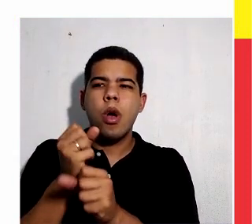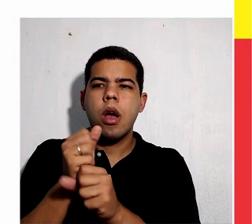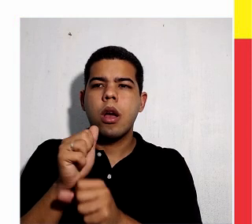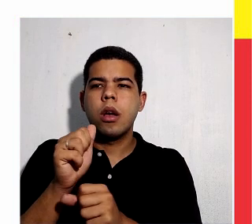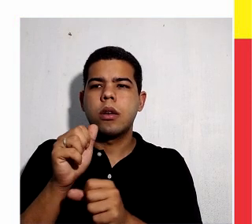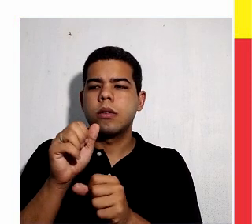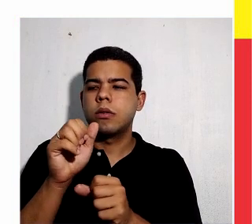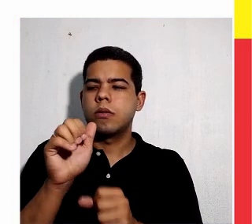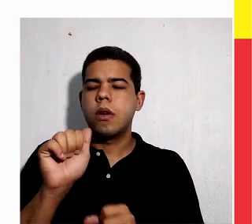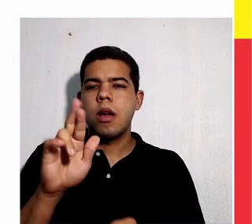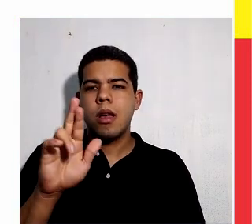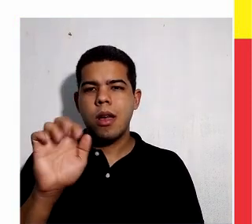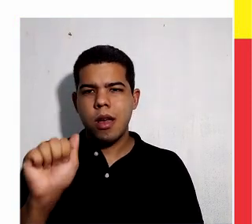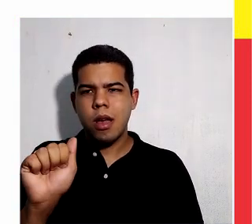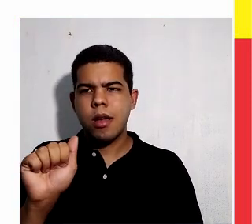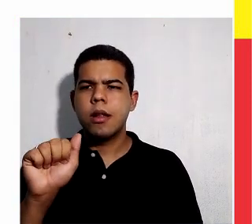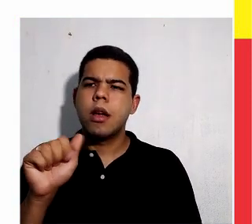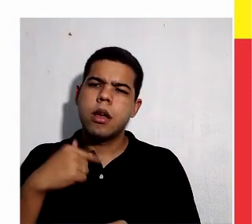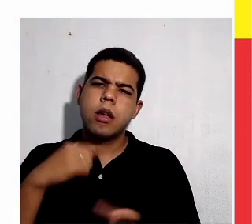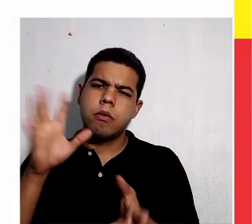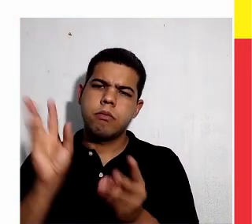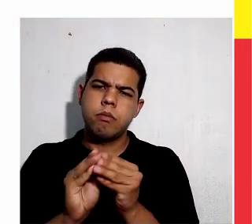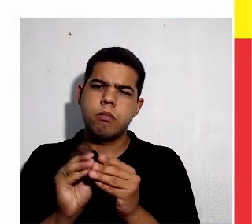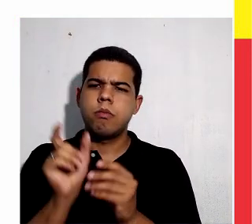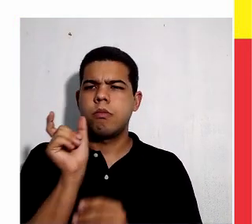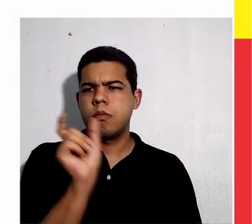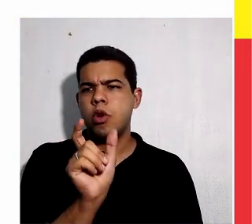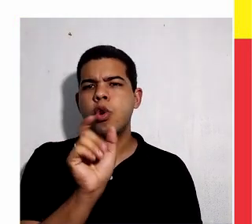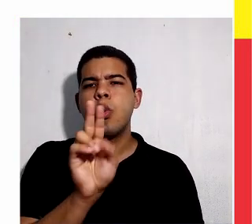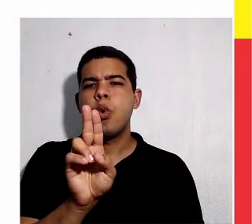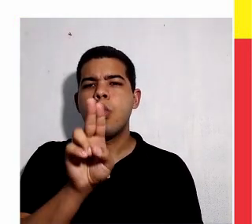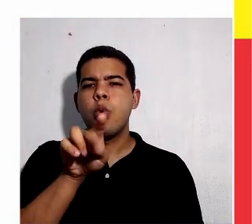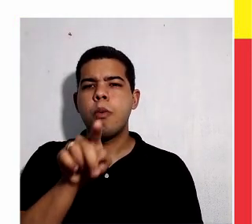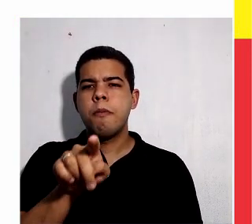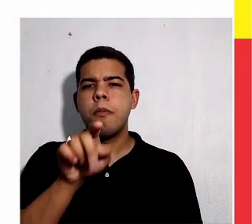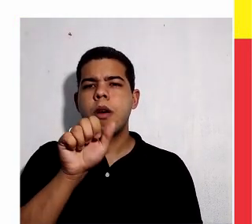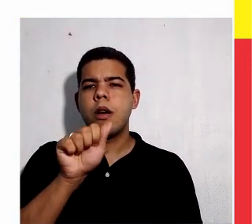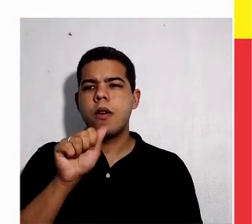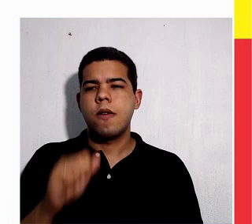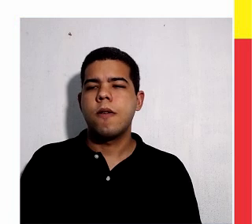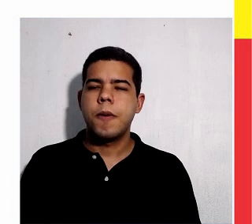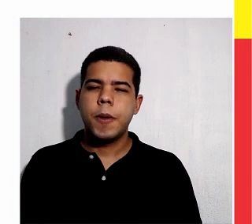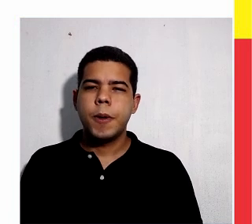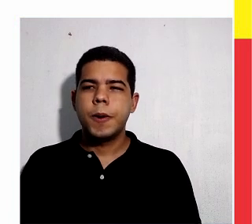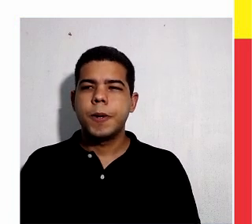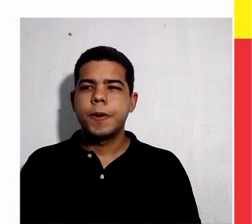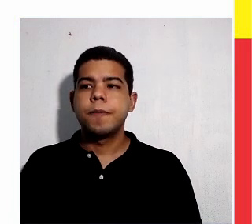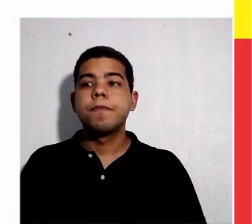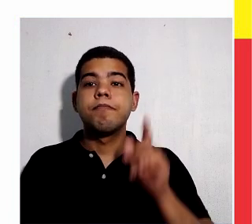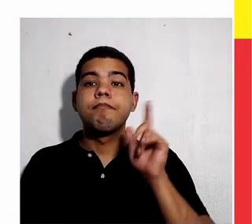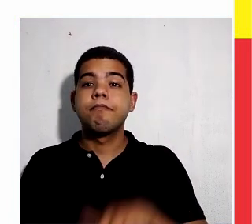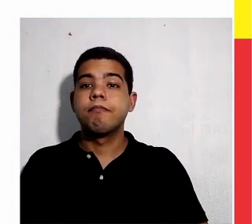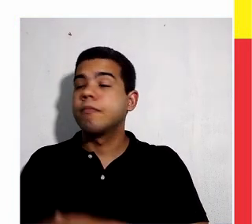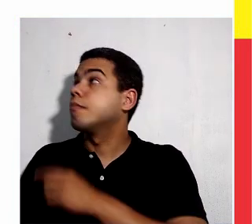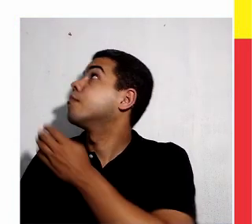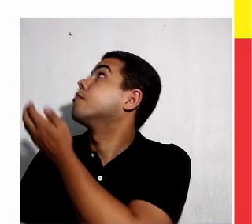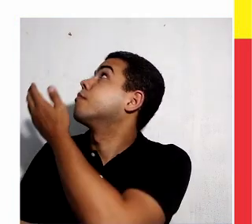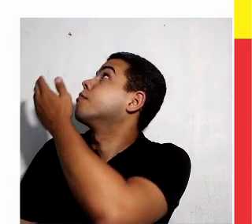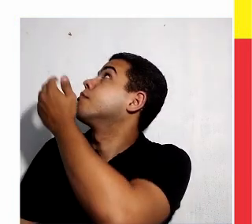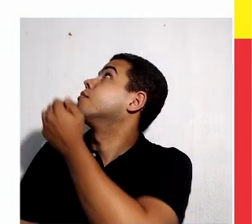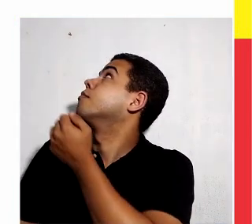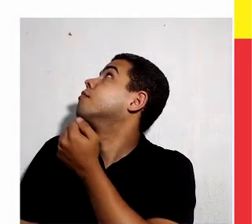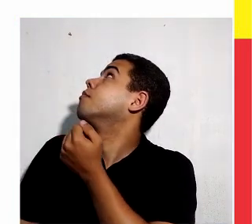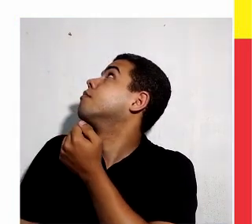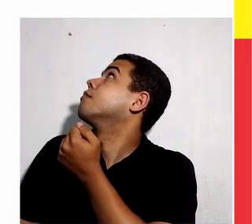área de cada quadradinho, eu tenho 16 unidades de área. Vamos observar aqui agora esse retângulo.